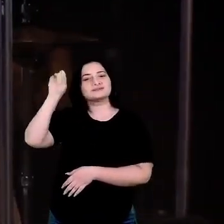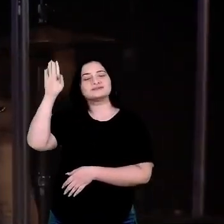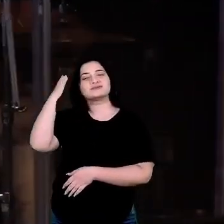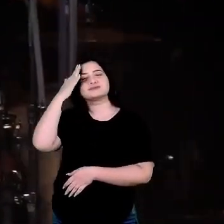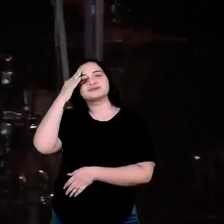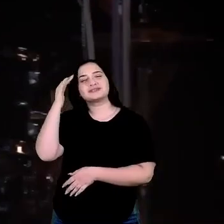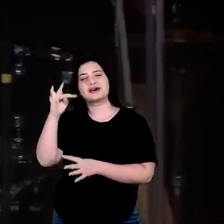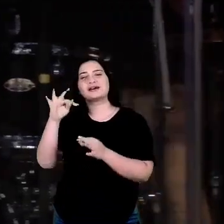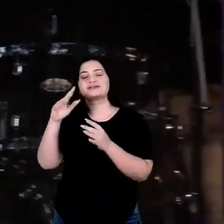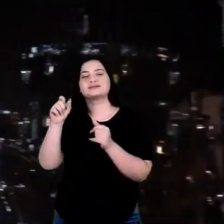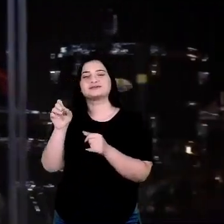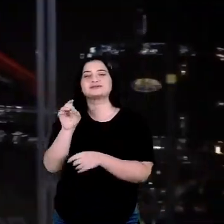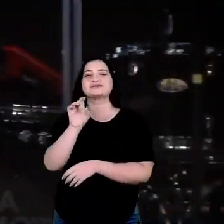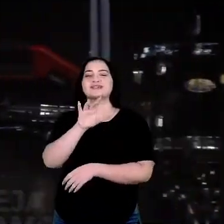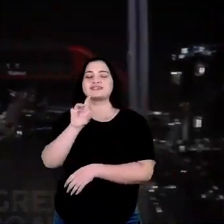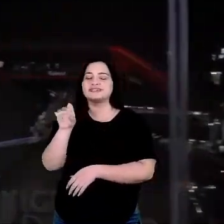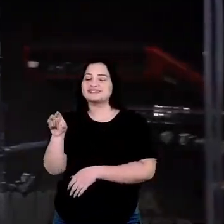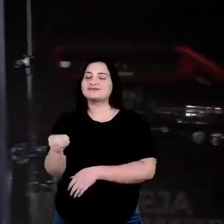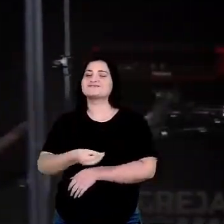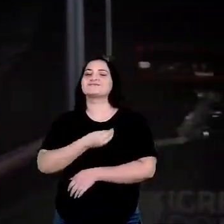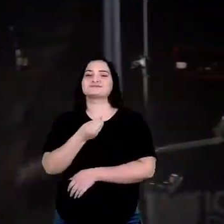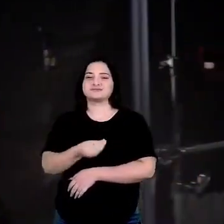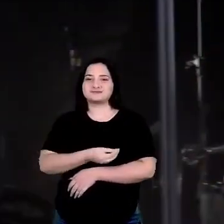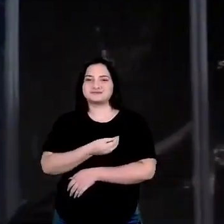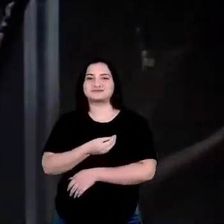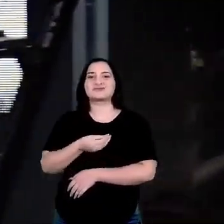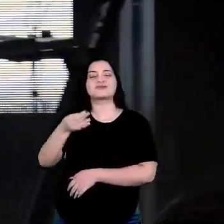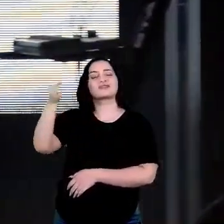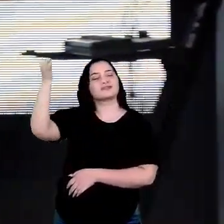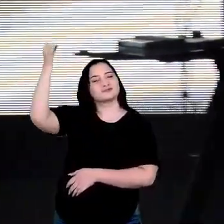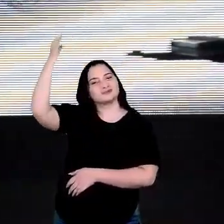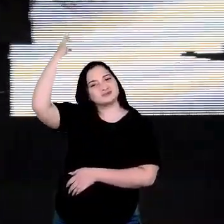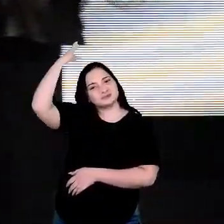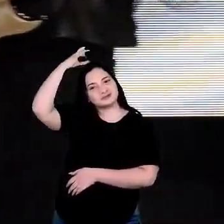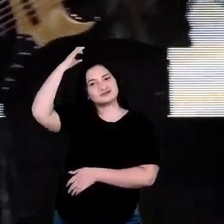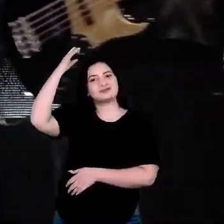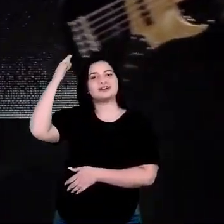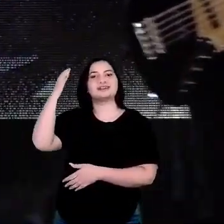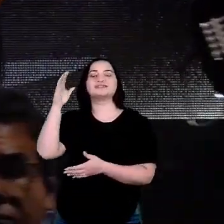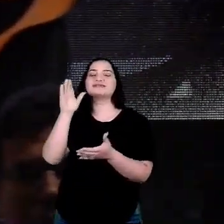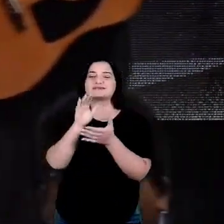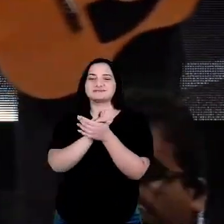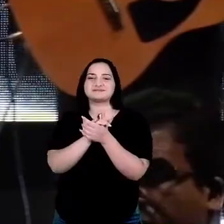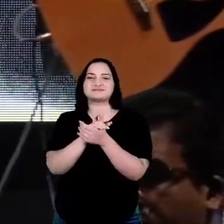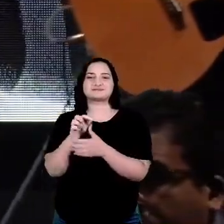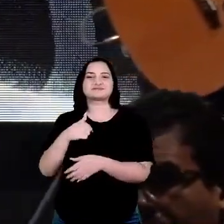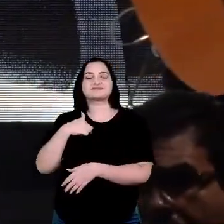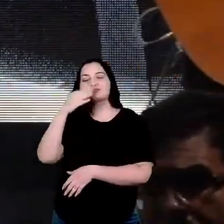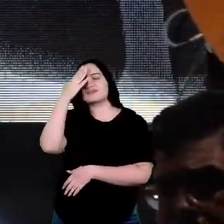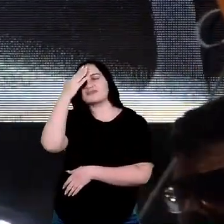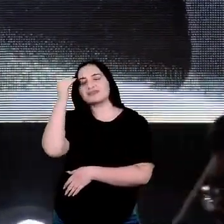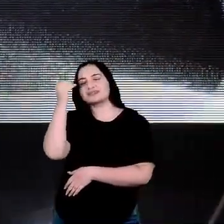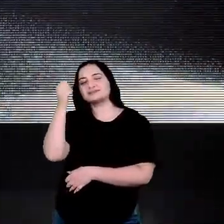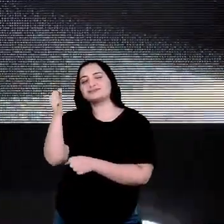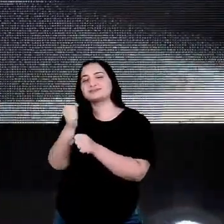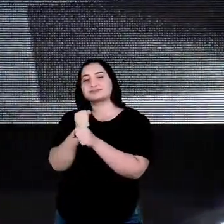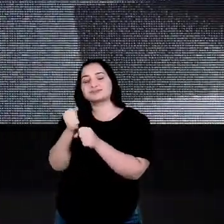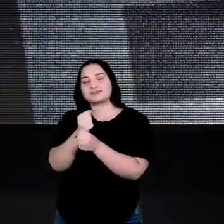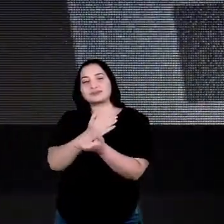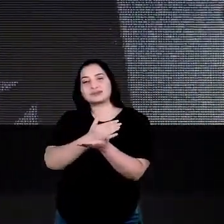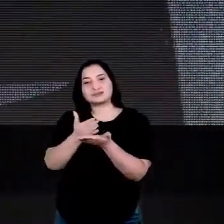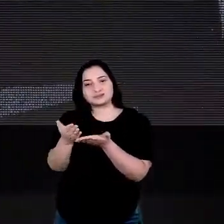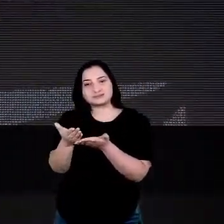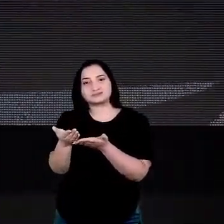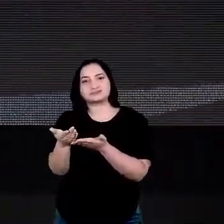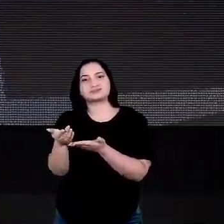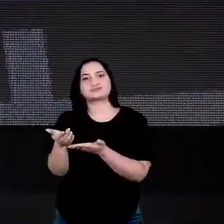está passando na sua vida espiritual, no seu casamento. E eu sei que esse é um ano do recomeço, esse é um ano que